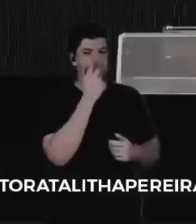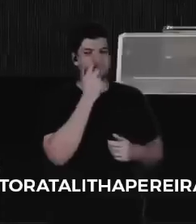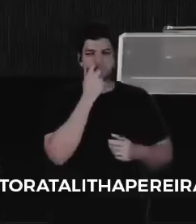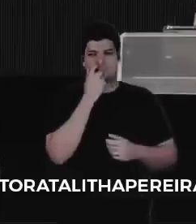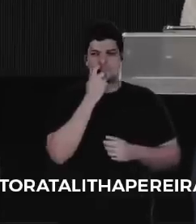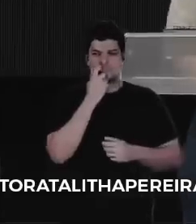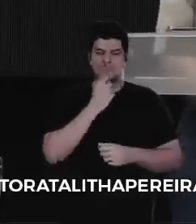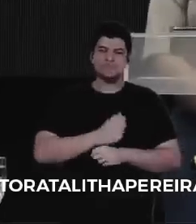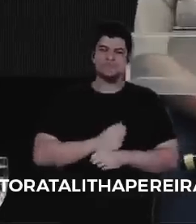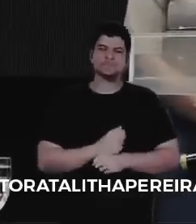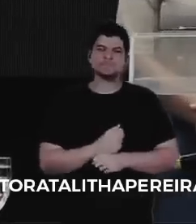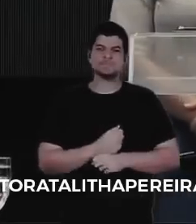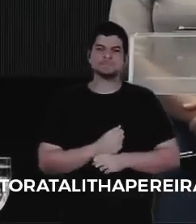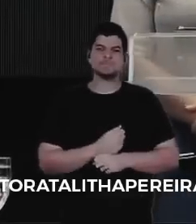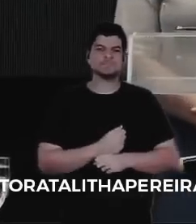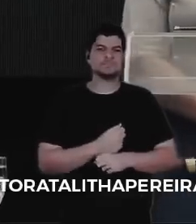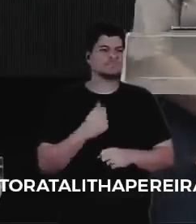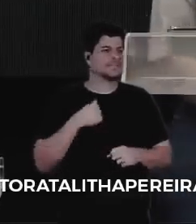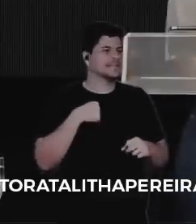Eu saí.